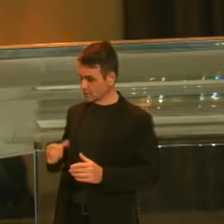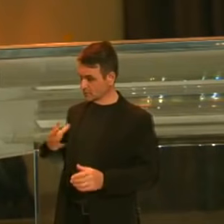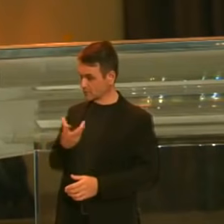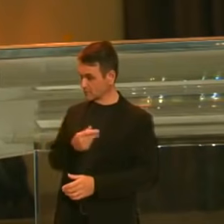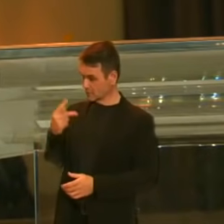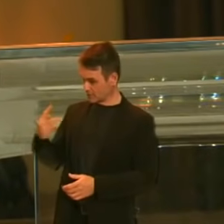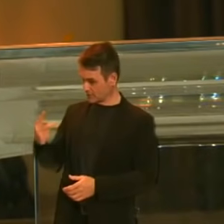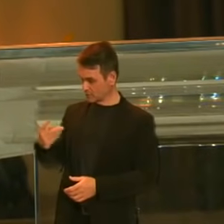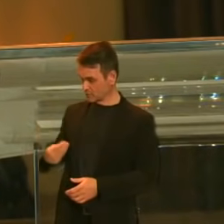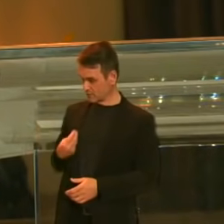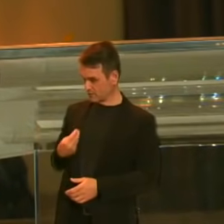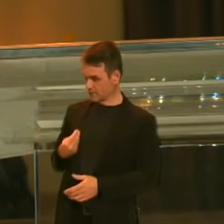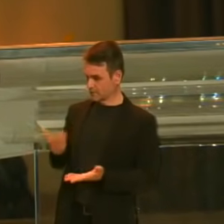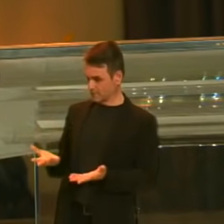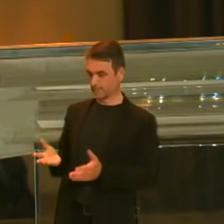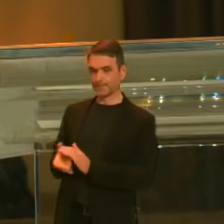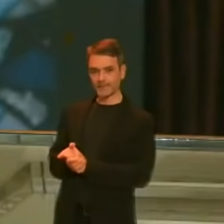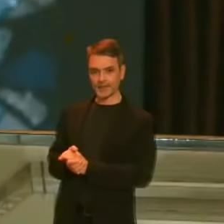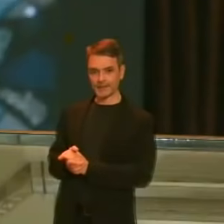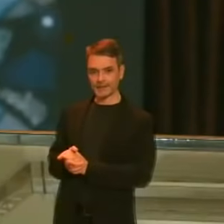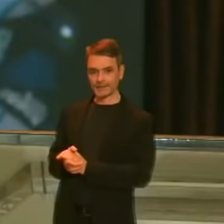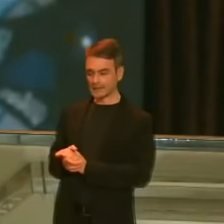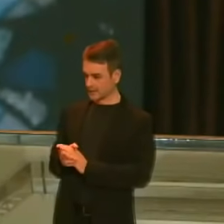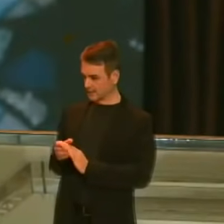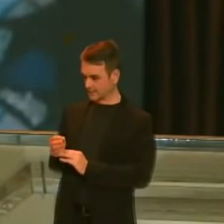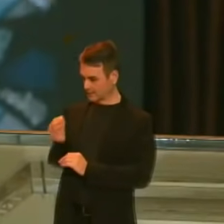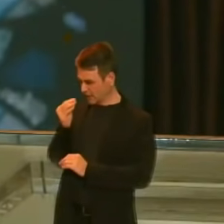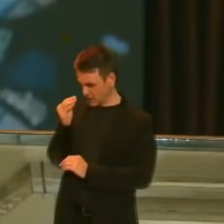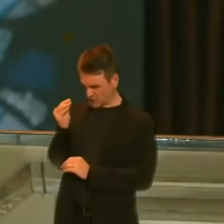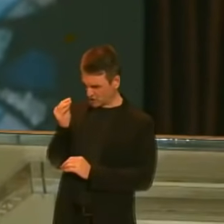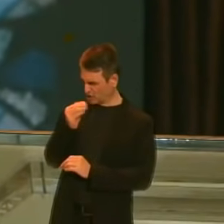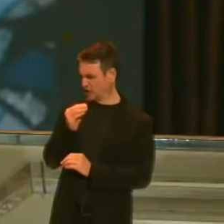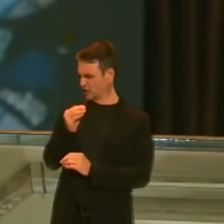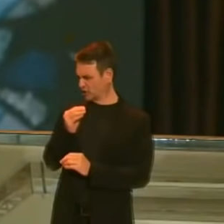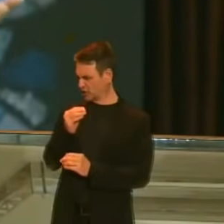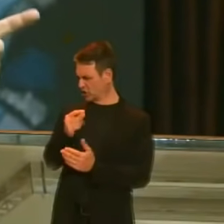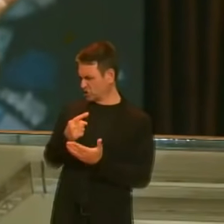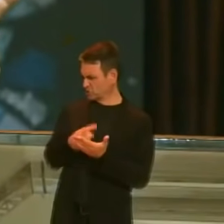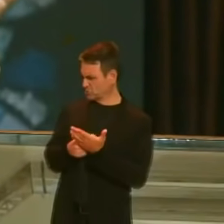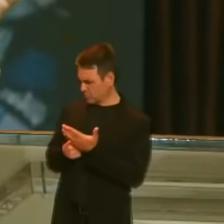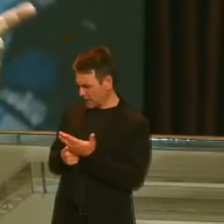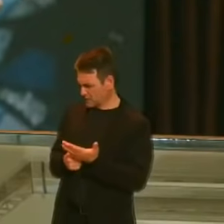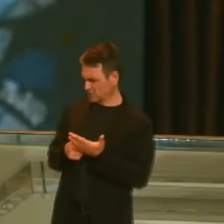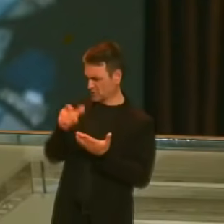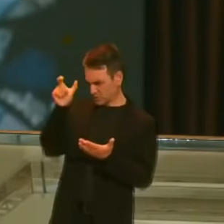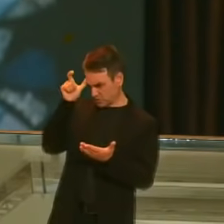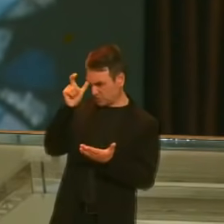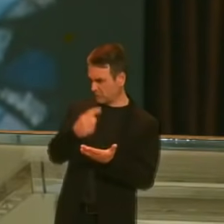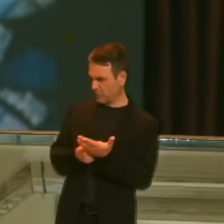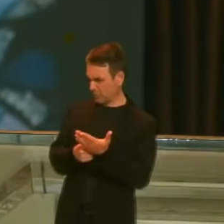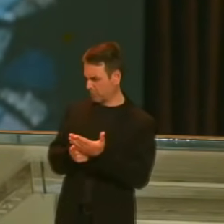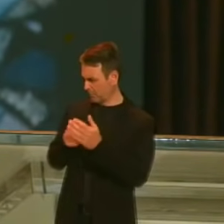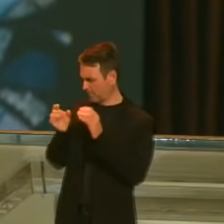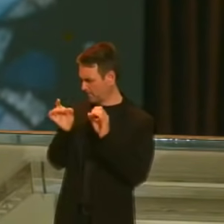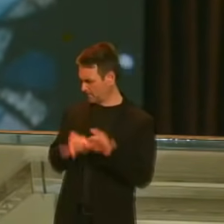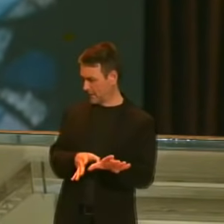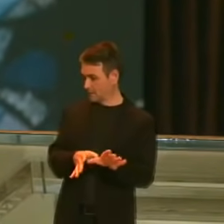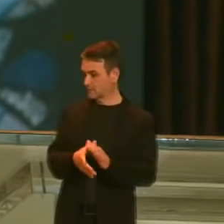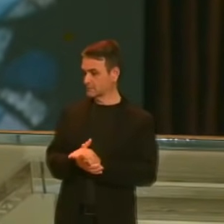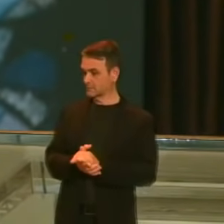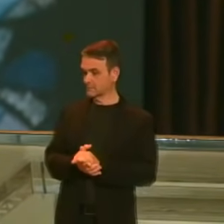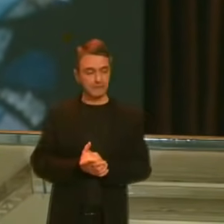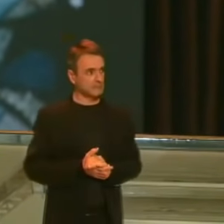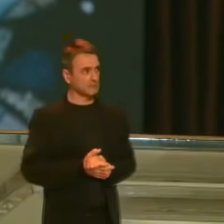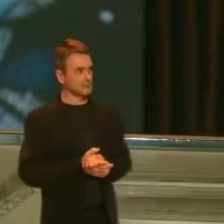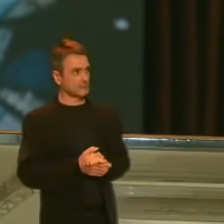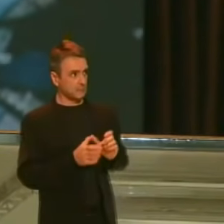vida. E a senhora rejeite os pactos que a senhora fez com esses demônios. Ela